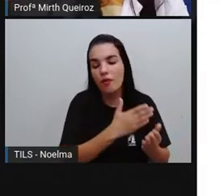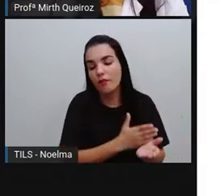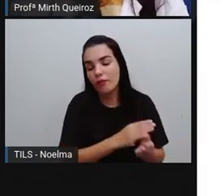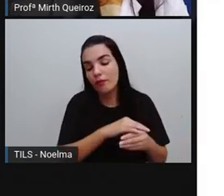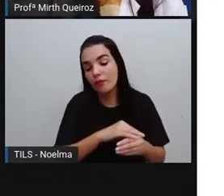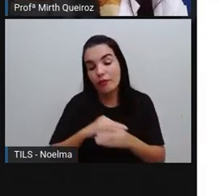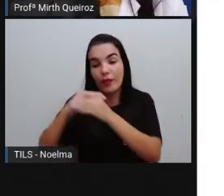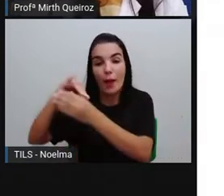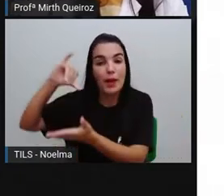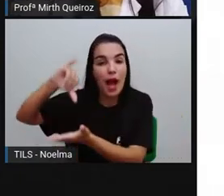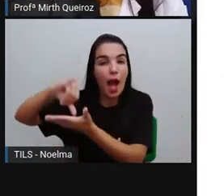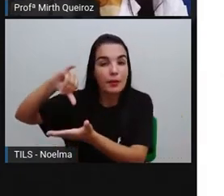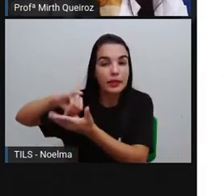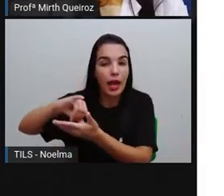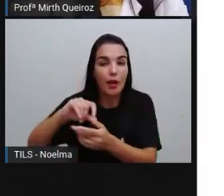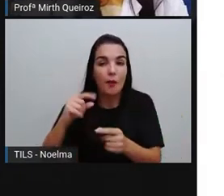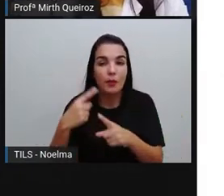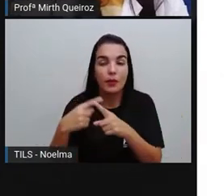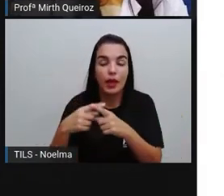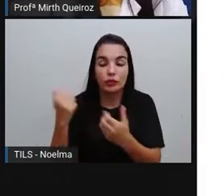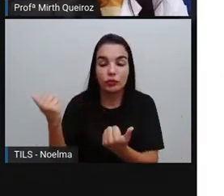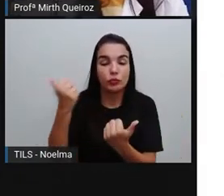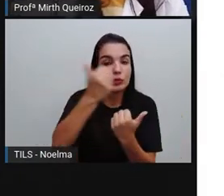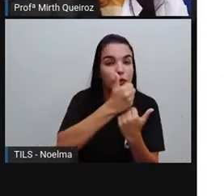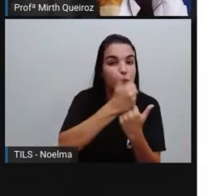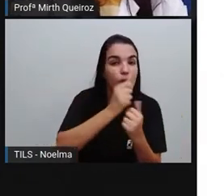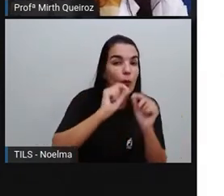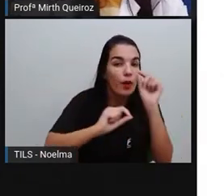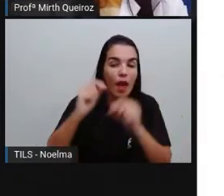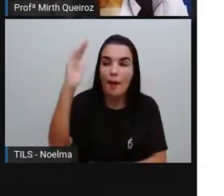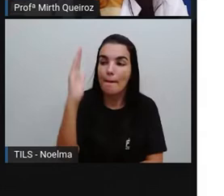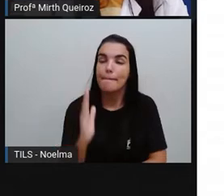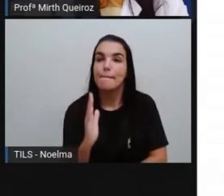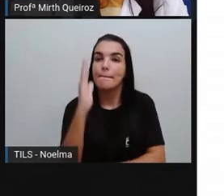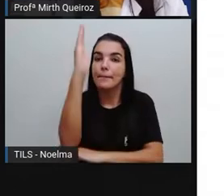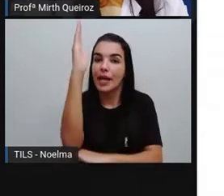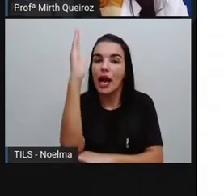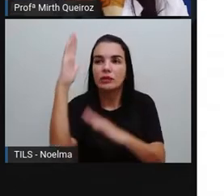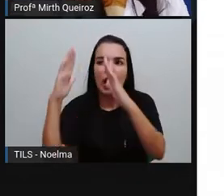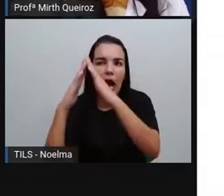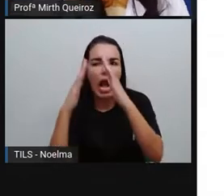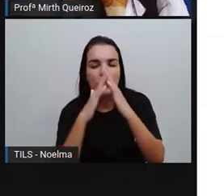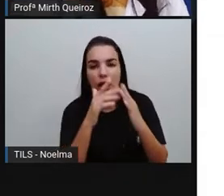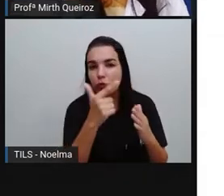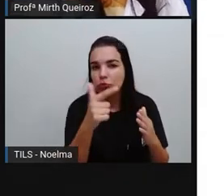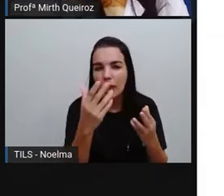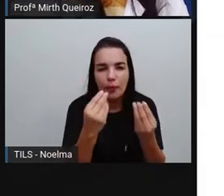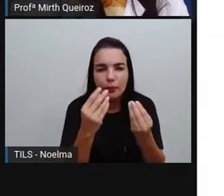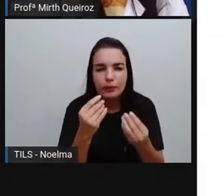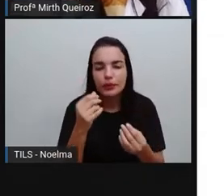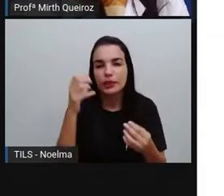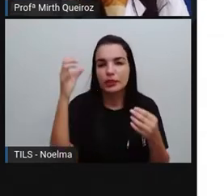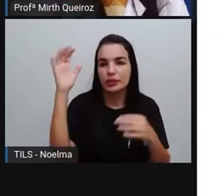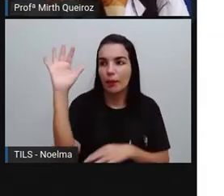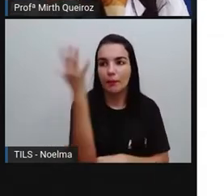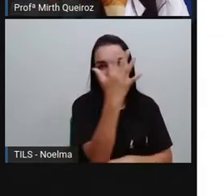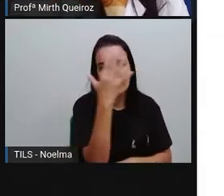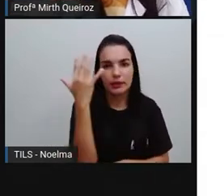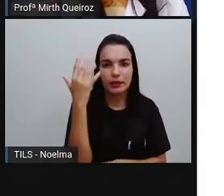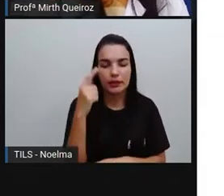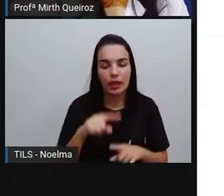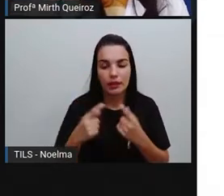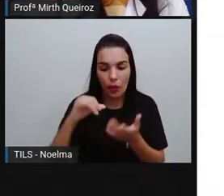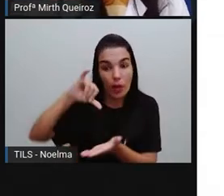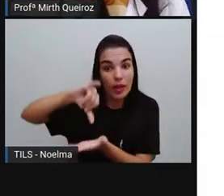os prédios tomam conta da cidade e nós vimos pouquíssimas plantas, né? O ar que a gente respira